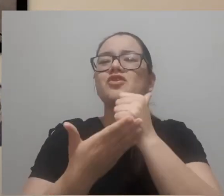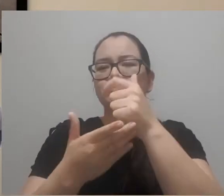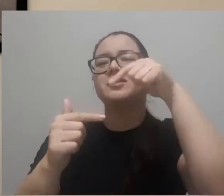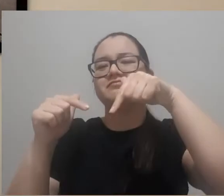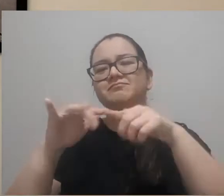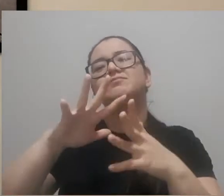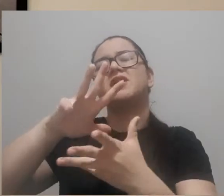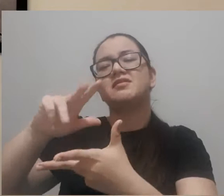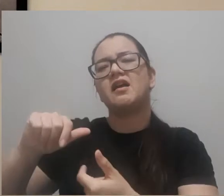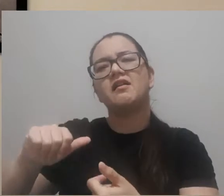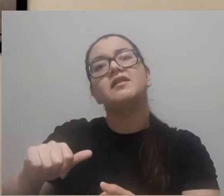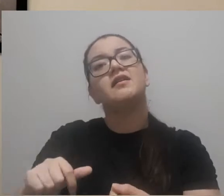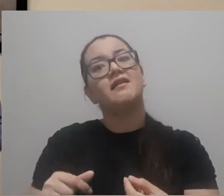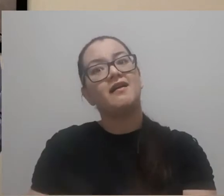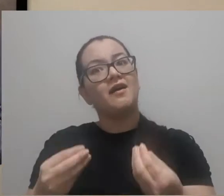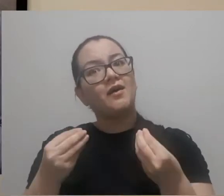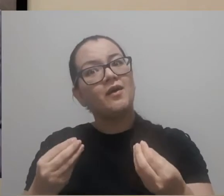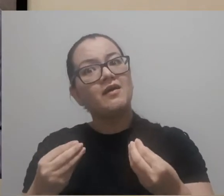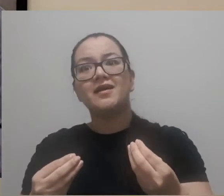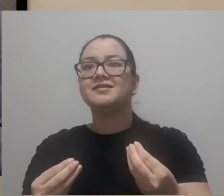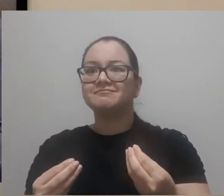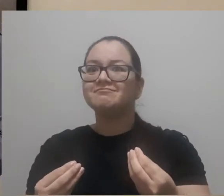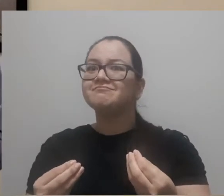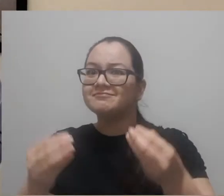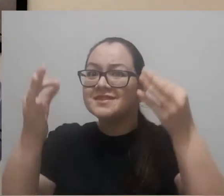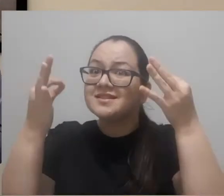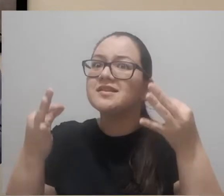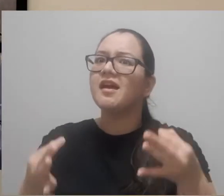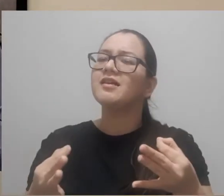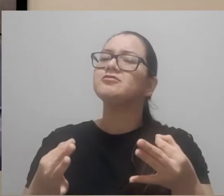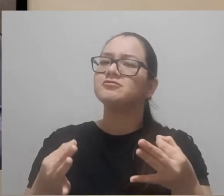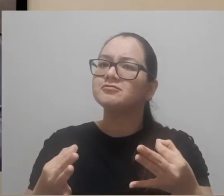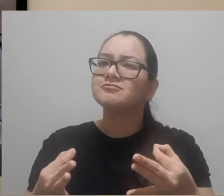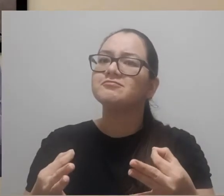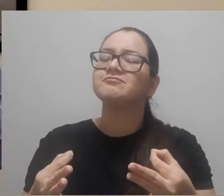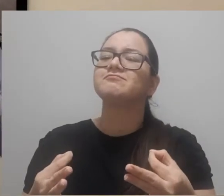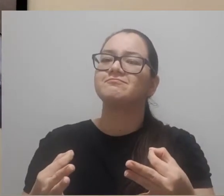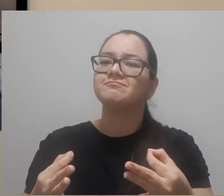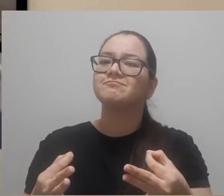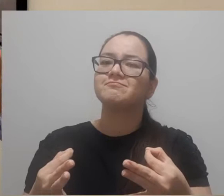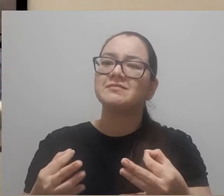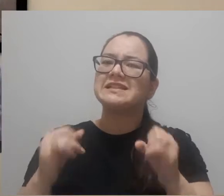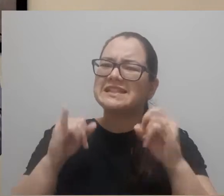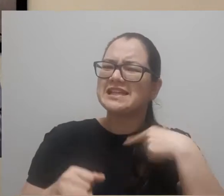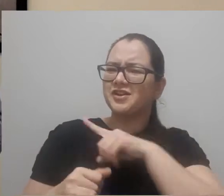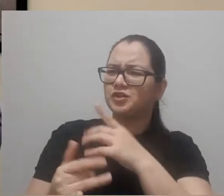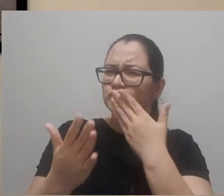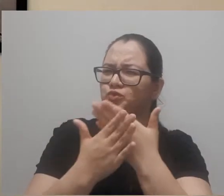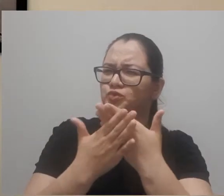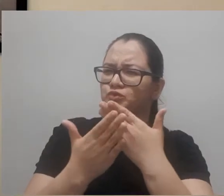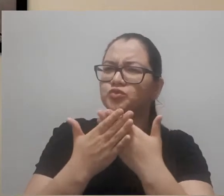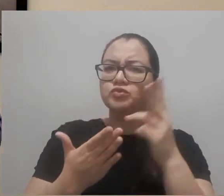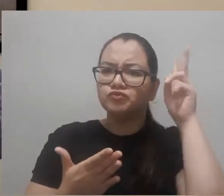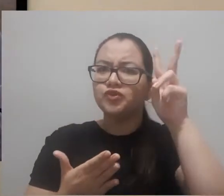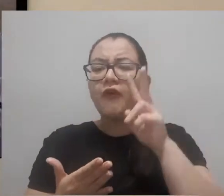Concordo com essa frase. Se a gente ler a história, se nós pesquisamos, a gente conhece um pouco da história, você